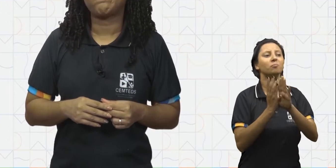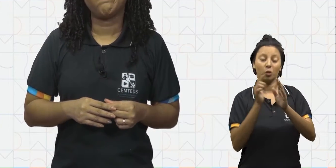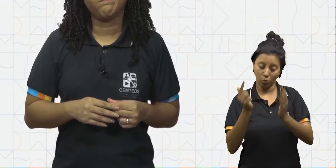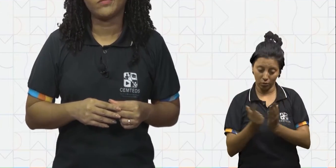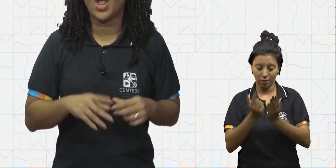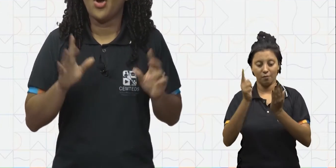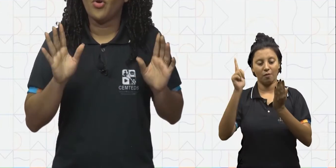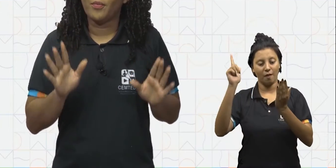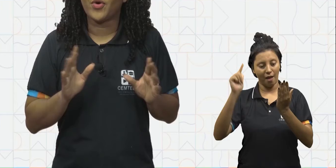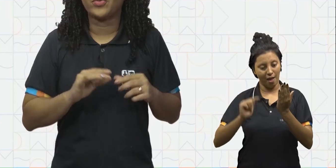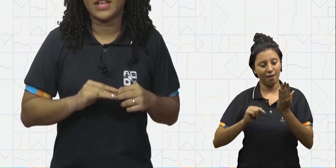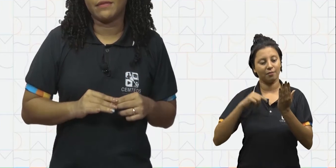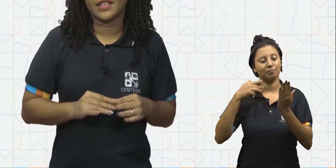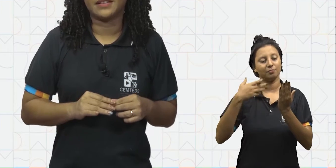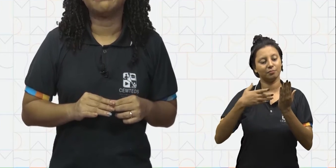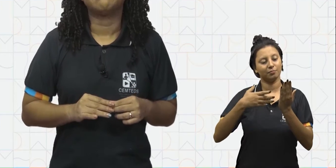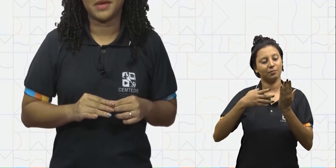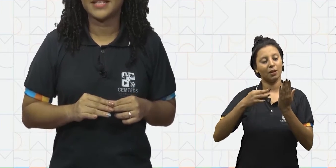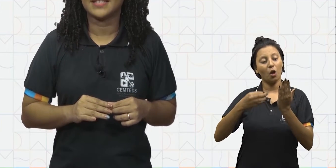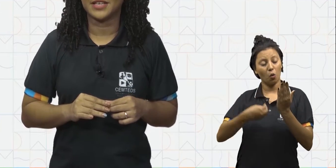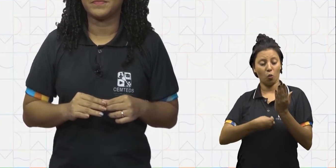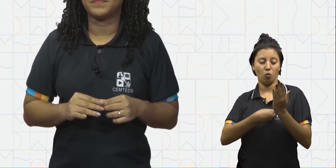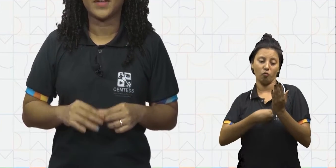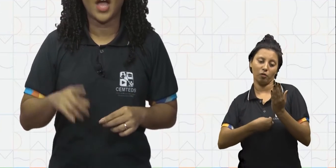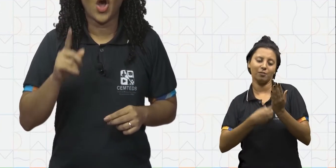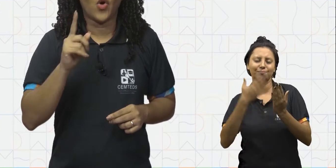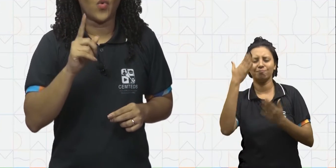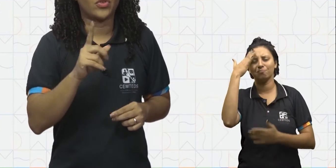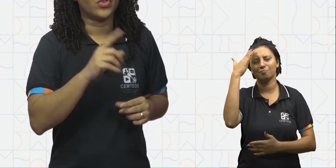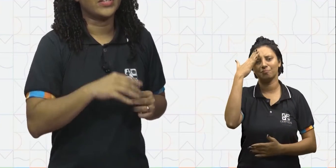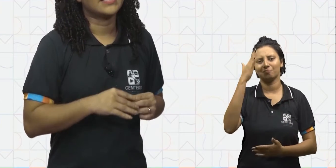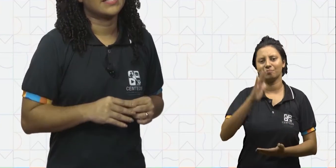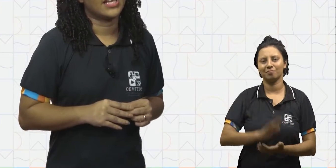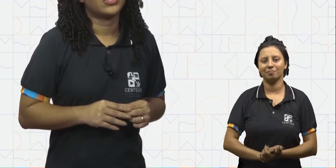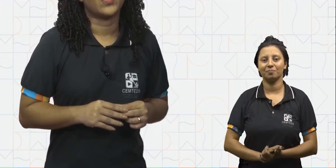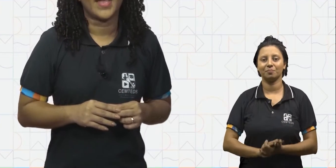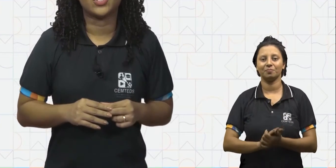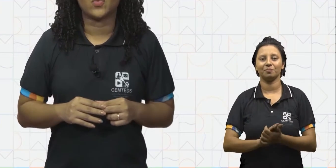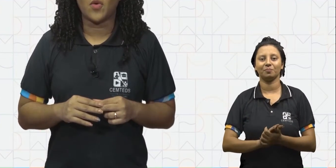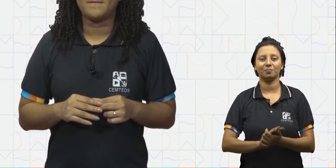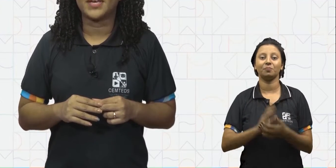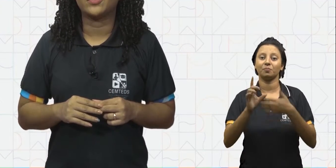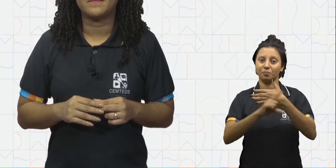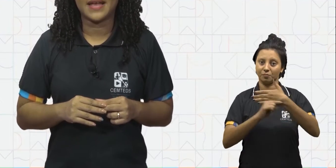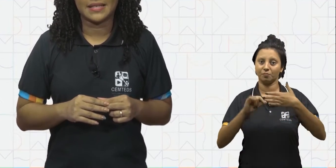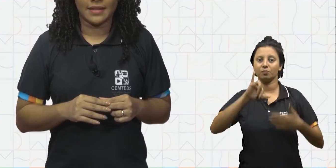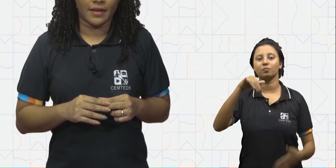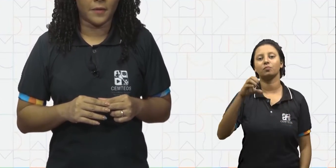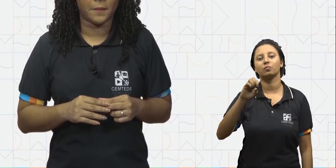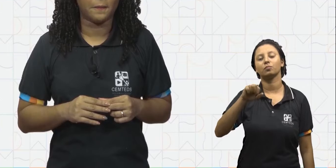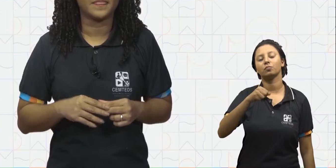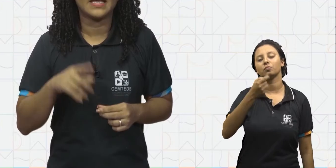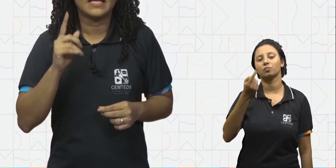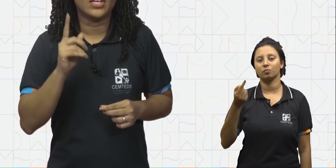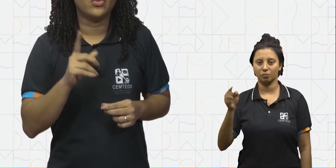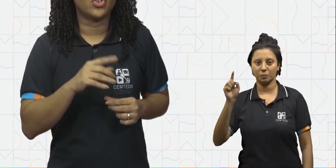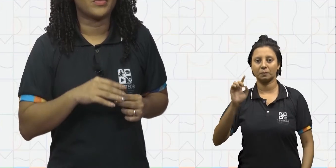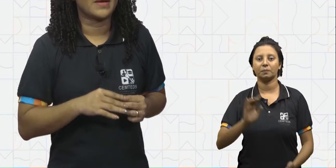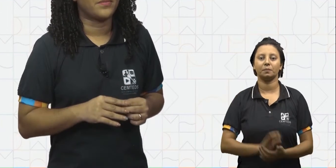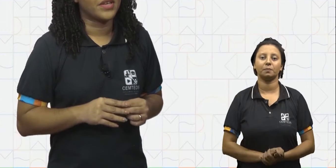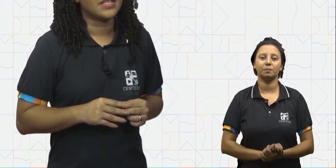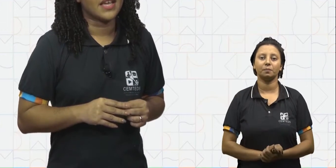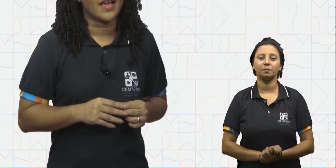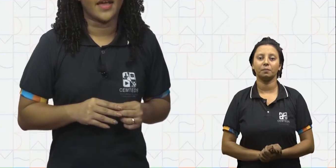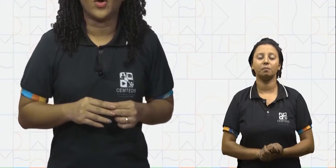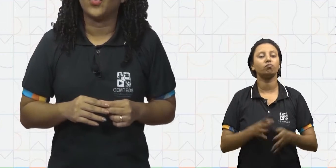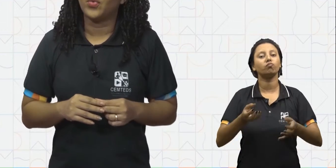afinal, um pouco da vida, bem sei. O autor desse texto é João Pedro Messeder. E o nome